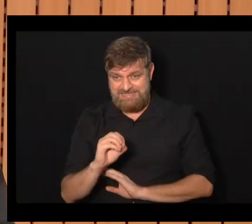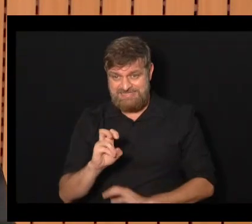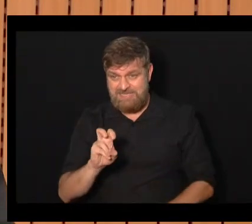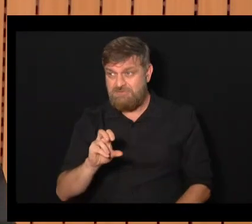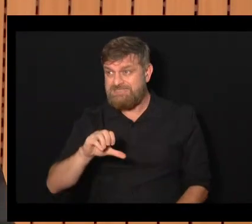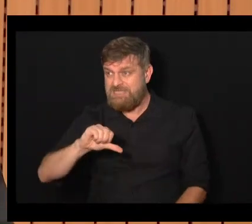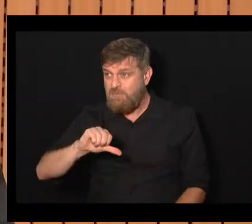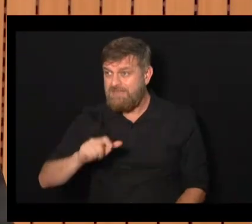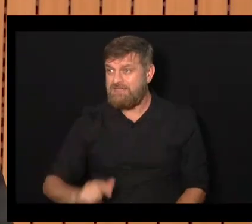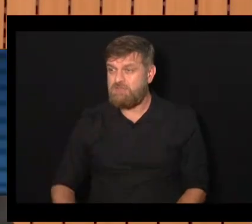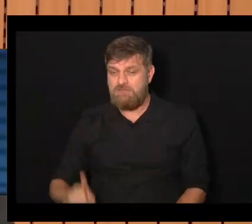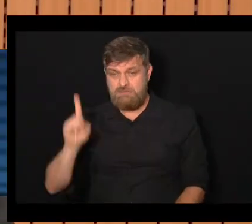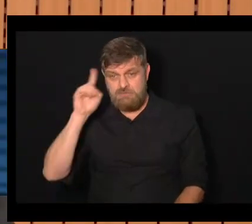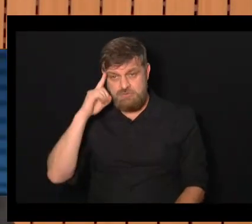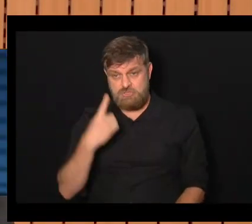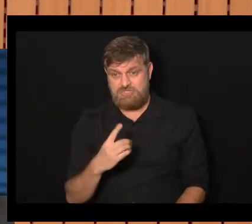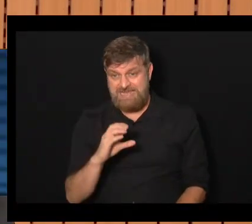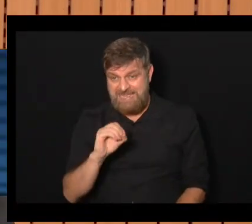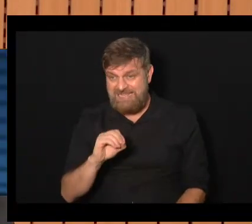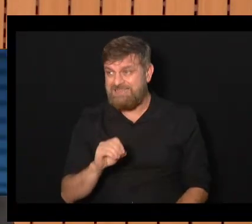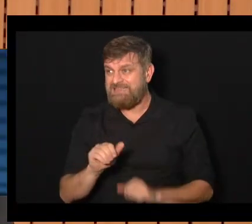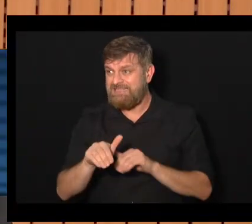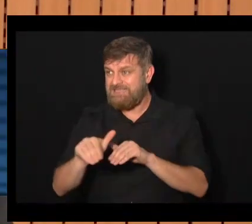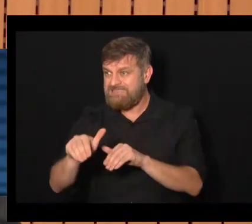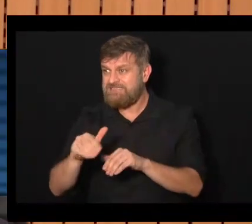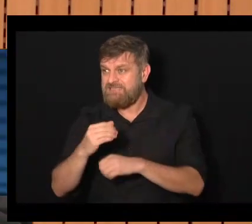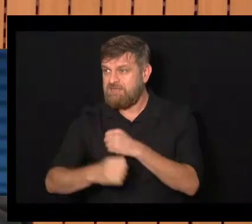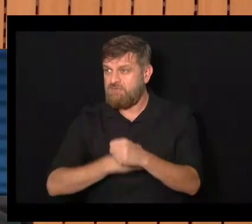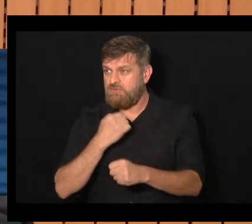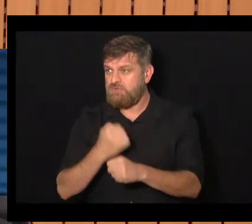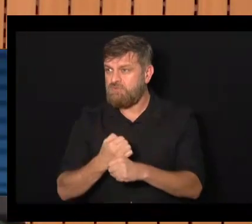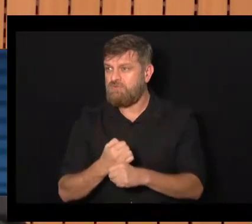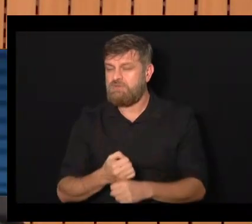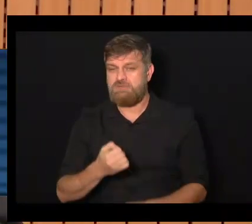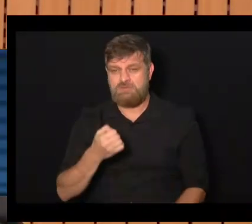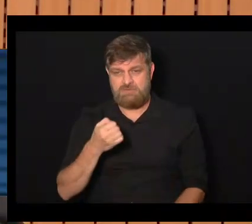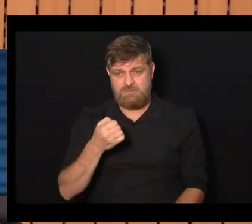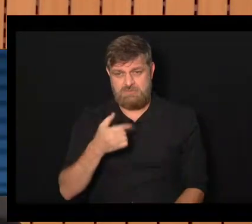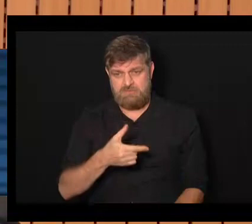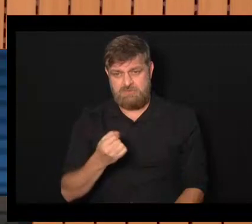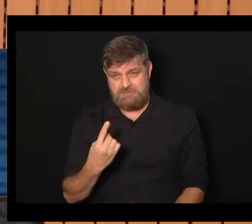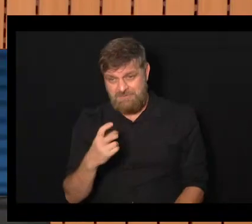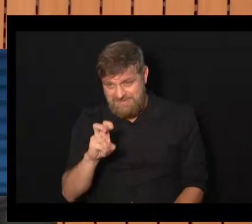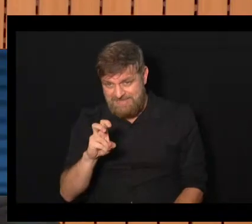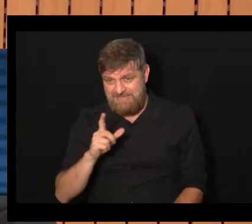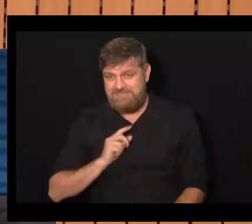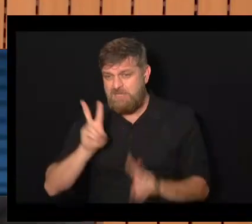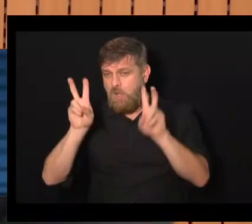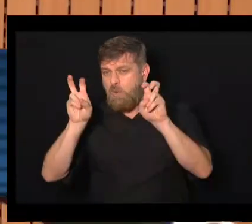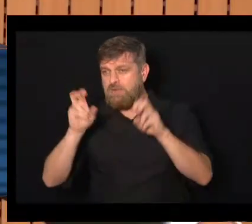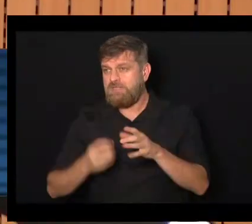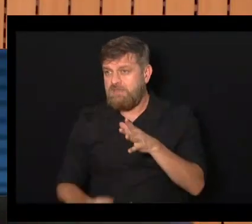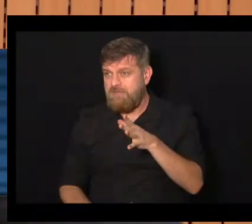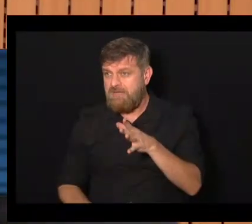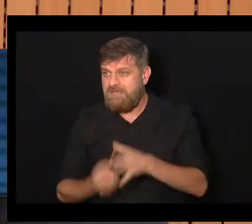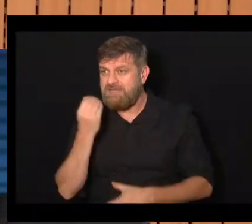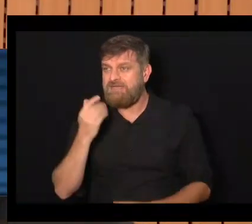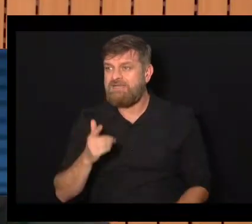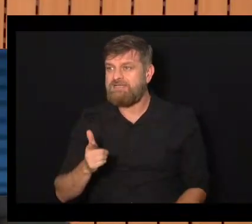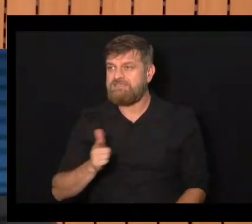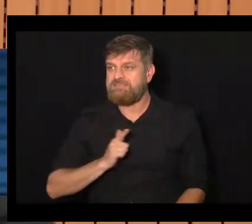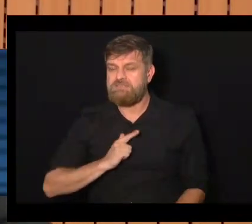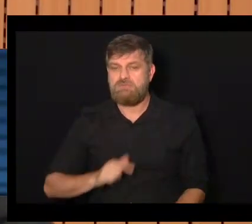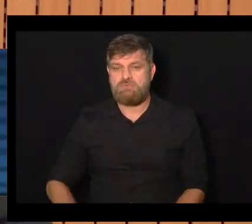os incisos 1 e 2 do artigo 1º da lei 15.059, de 10 de setembro de 2015, que dispõe sobre a criação